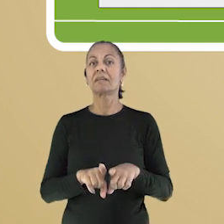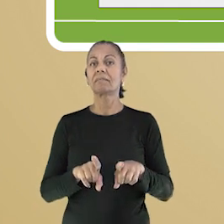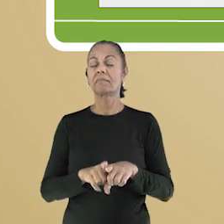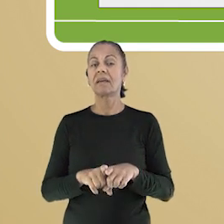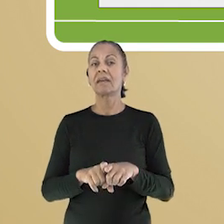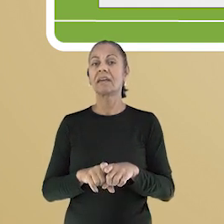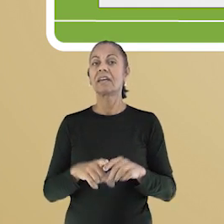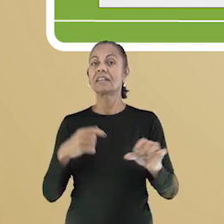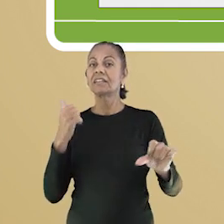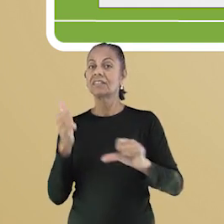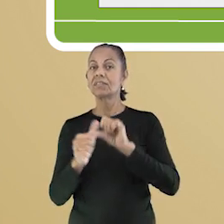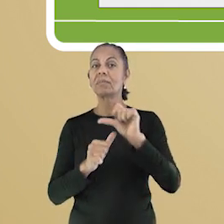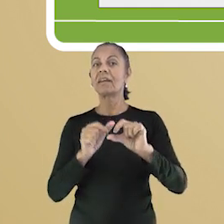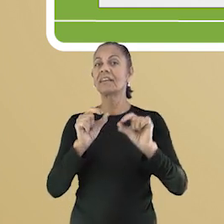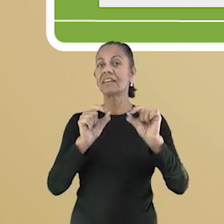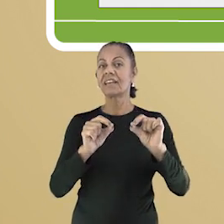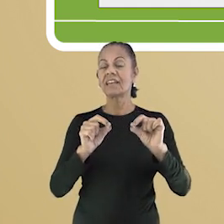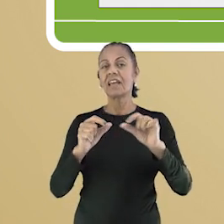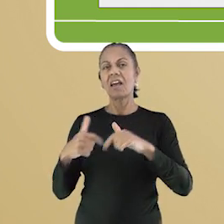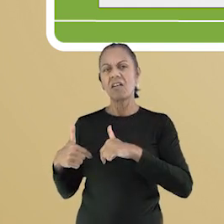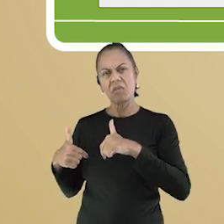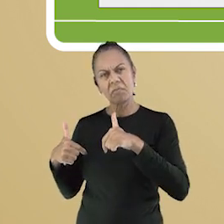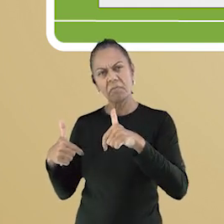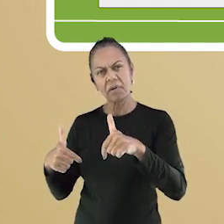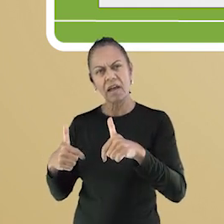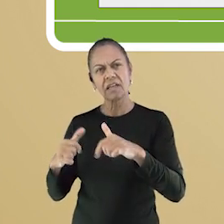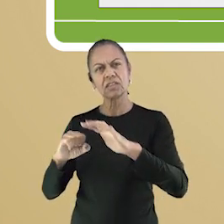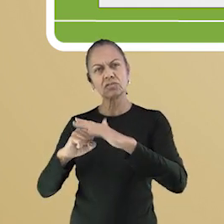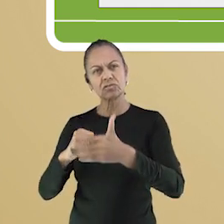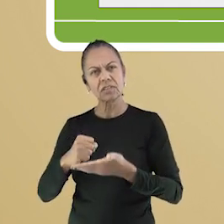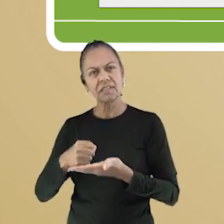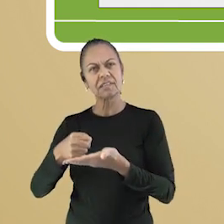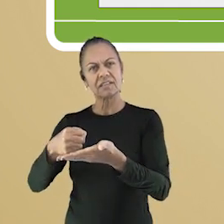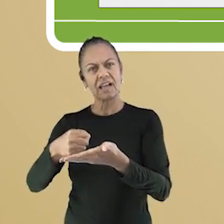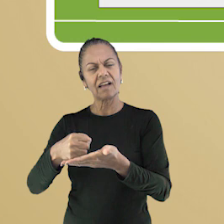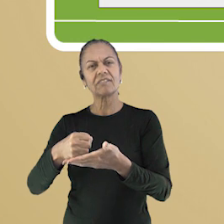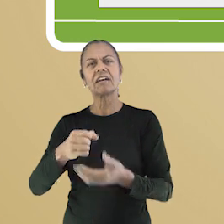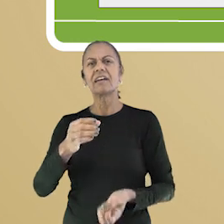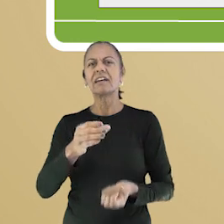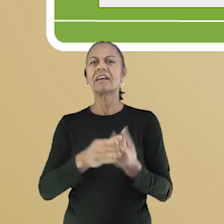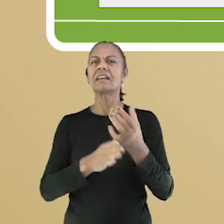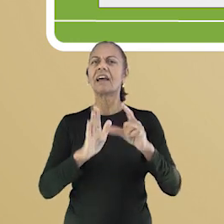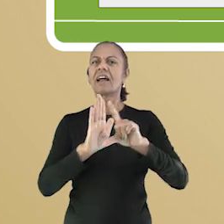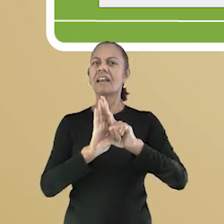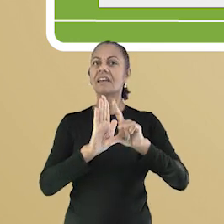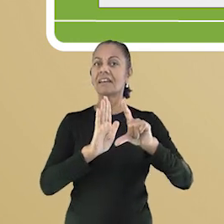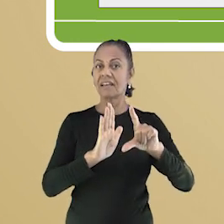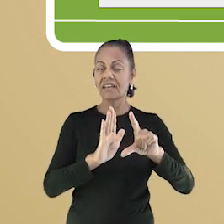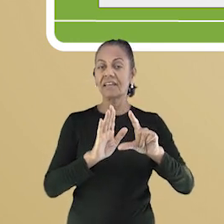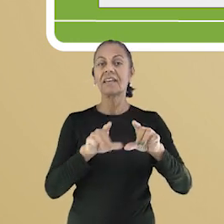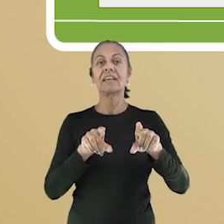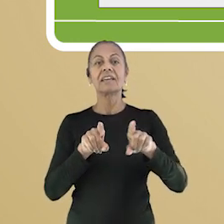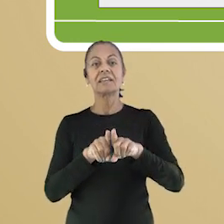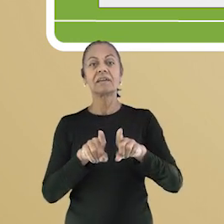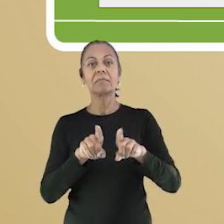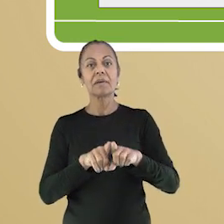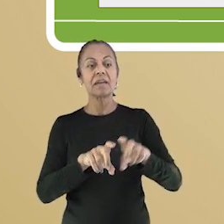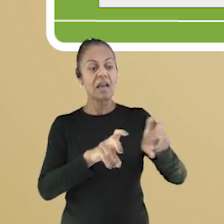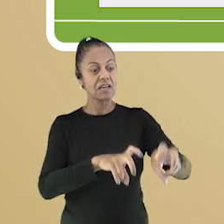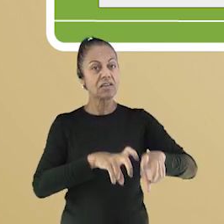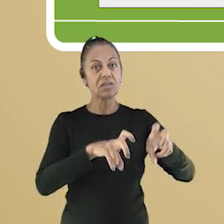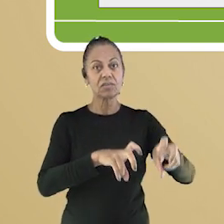práticas sustentáveis, políticas públicas, fiscalização, além de estímulo ao consumo de produtos vindos